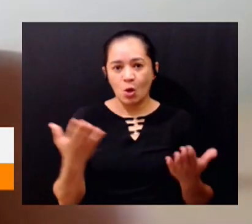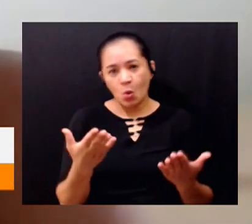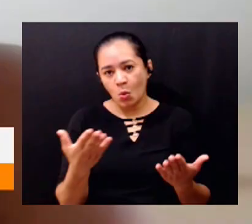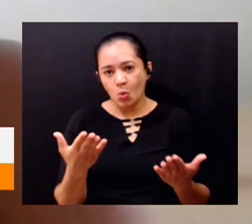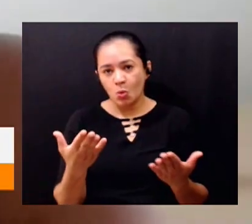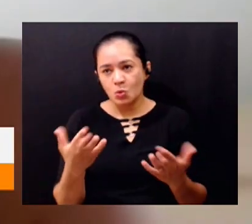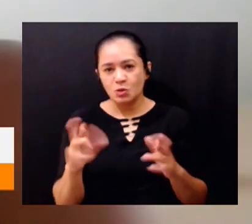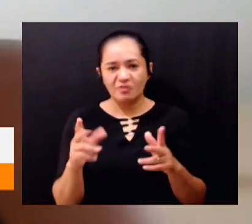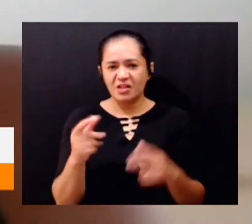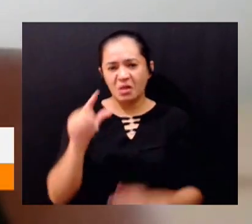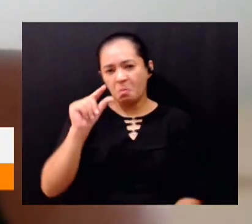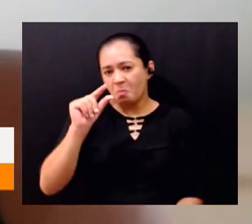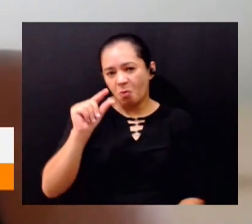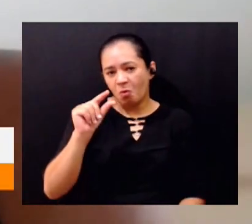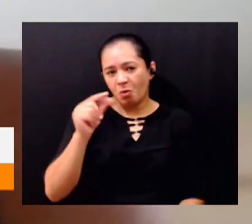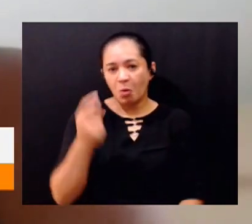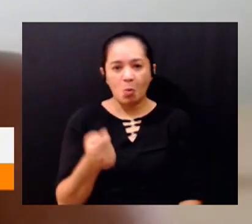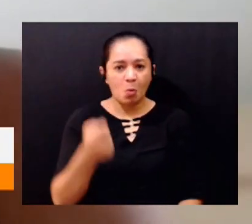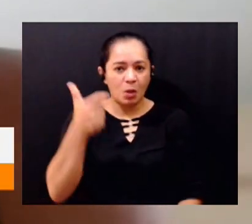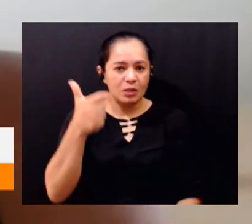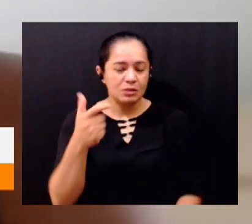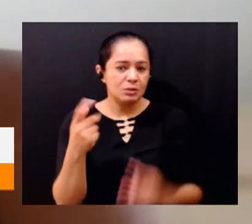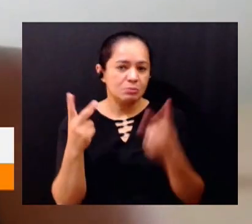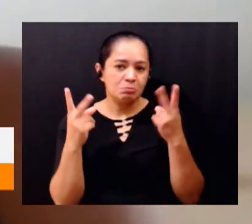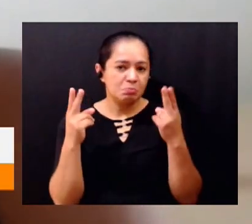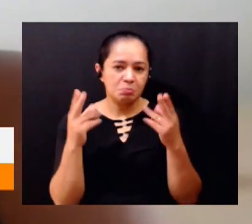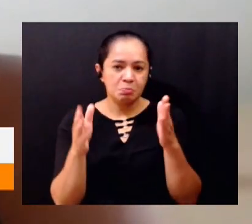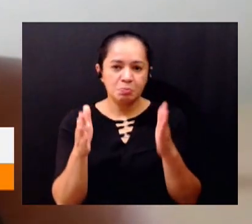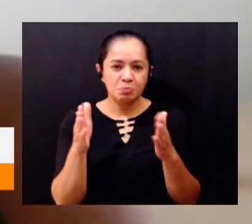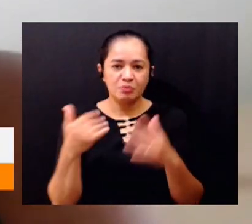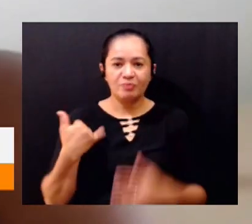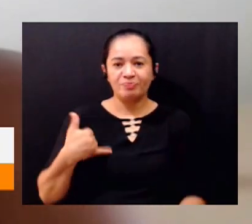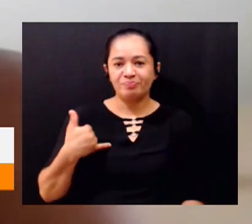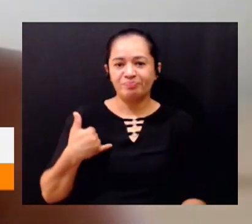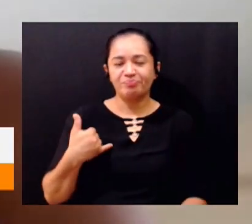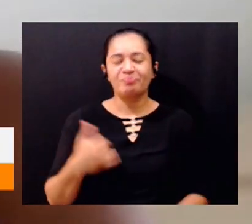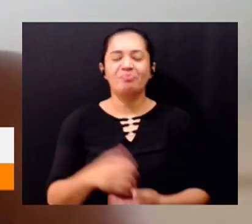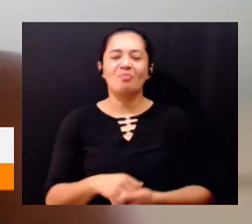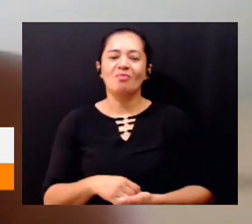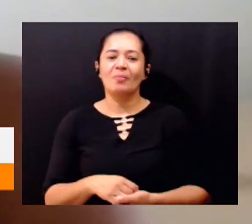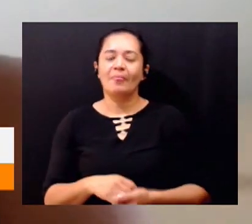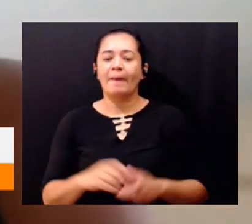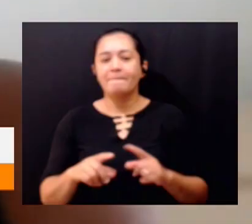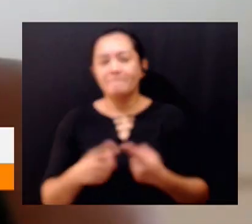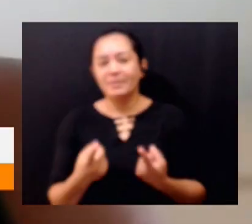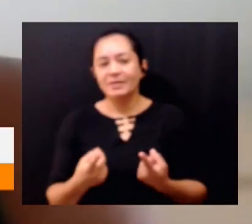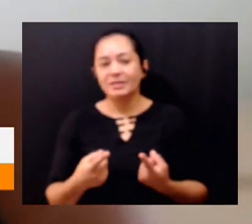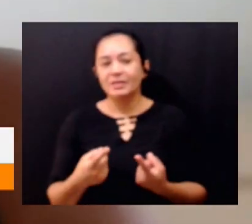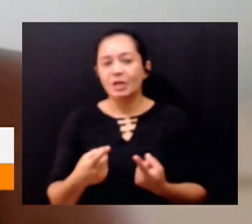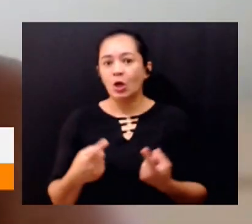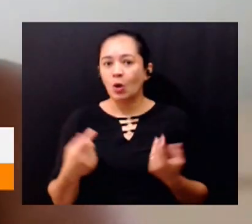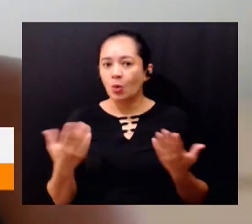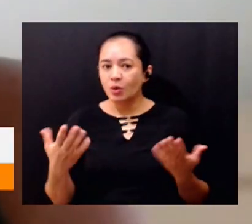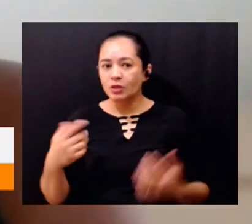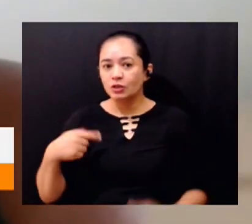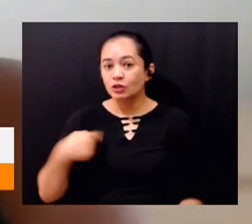onda, né? Na mesma casa dos 40. Eu falei: mas quando a gente era jovem, você tinha